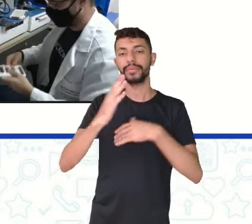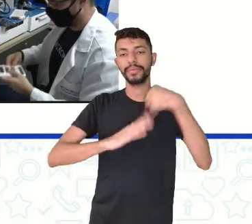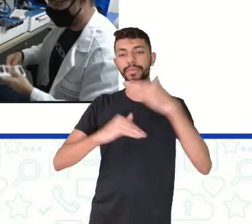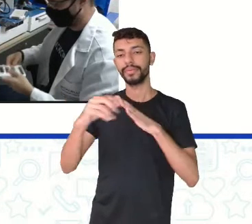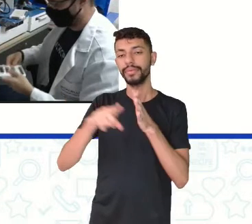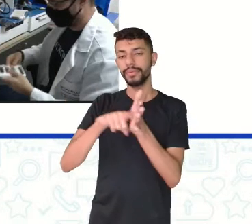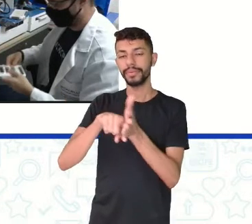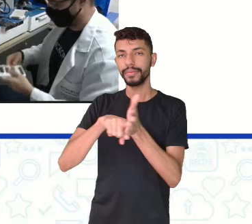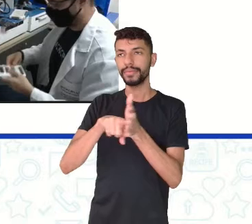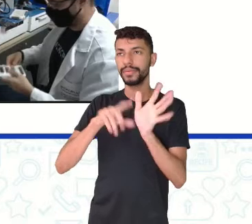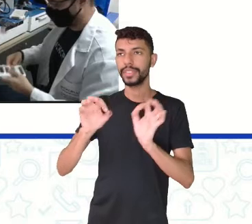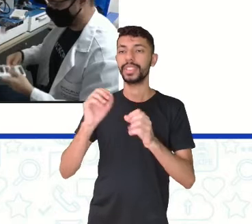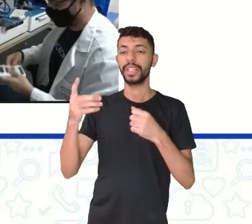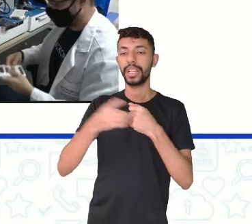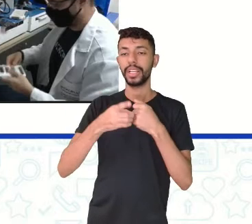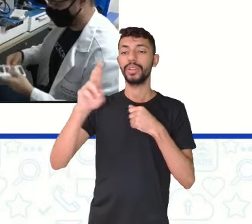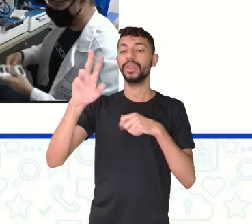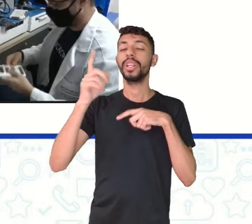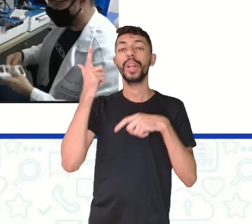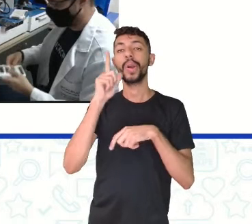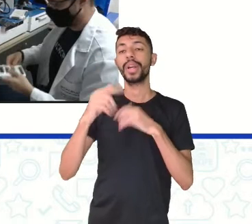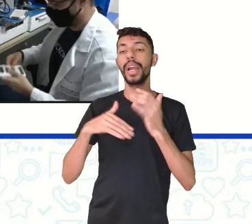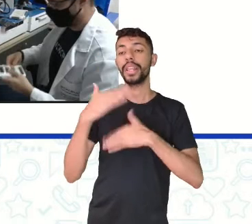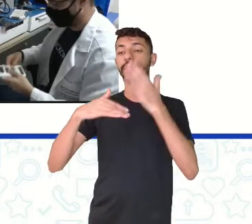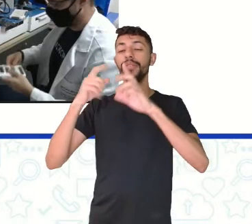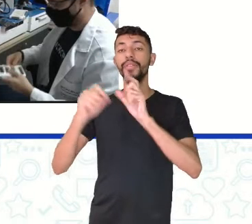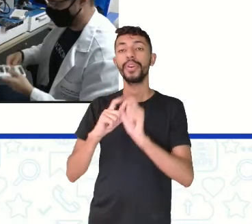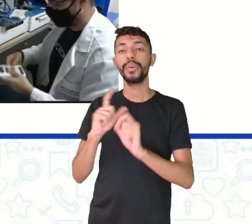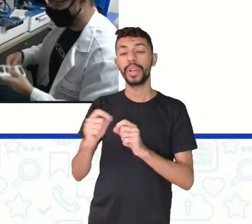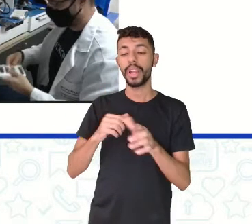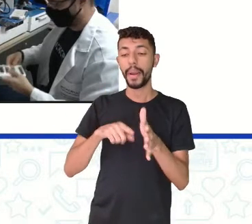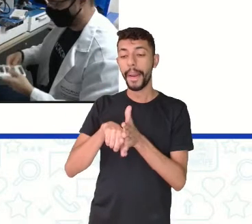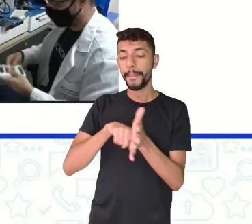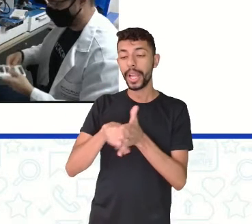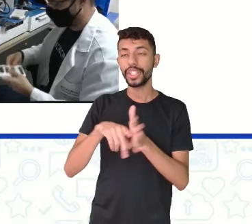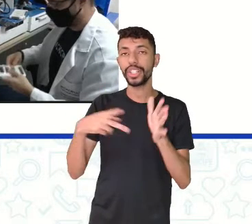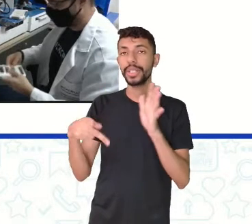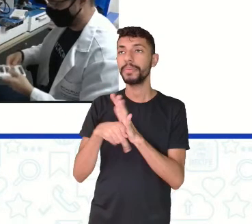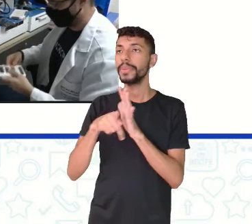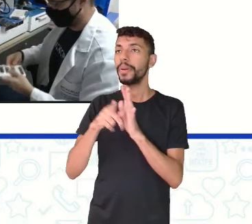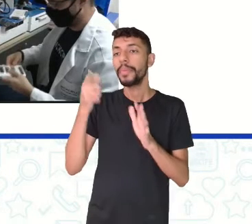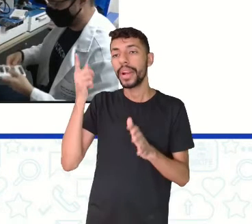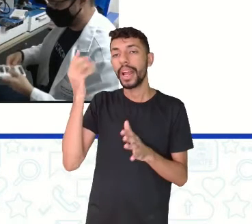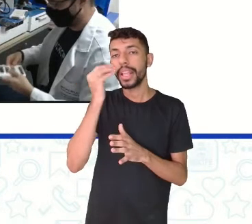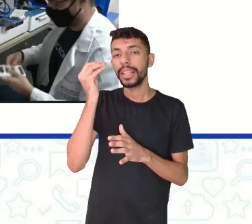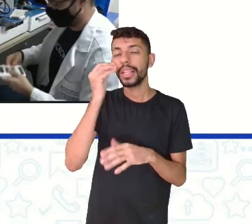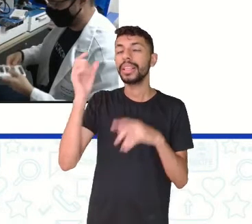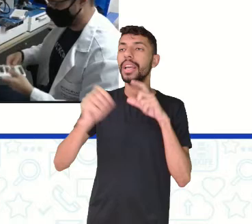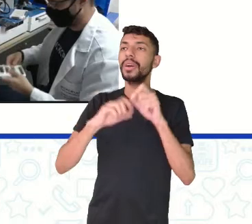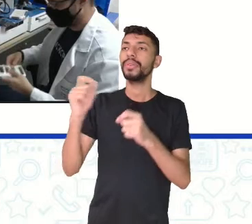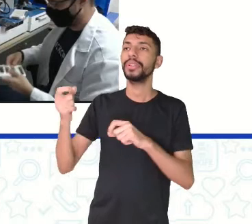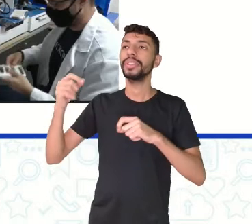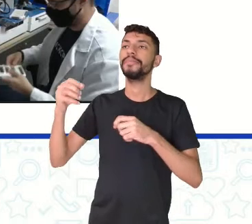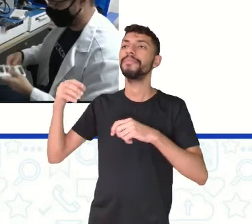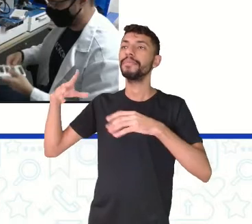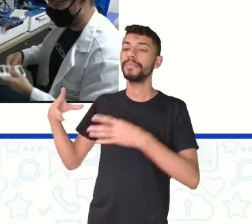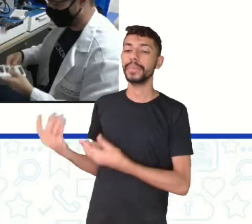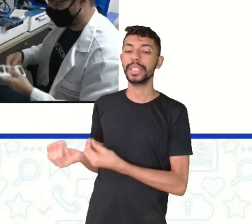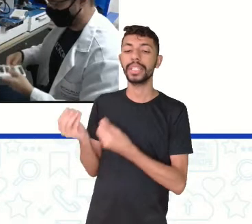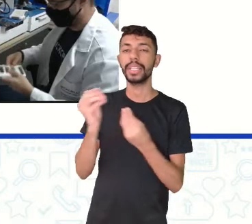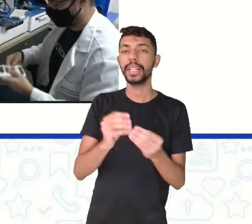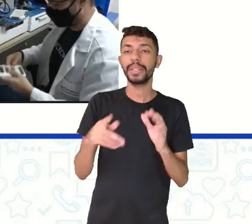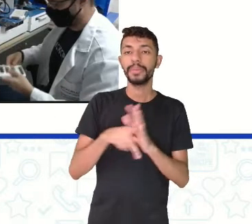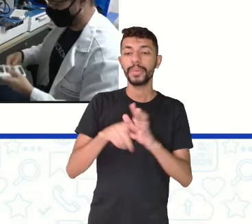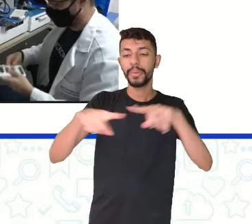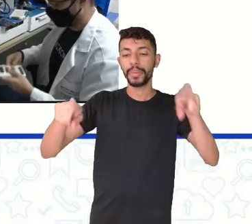que no seu doutorado ele desenvolve, né, uma pesquisa para tentar trazer, né, para os laboratórios de